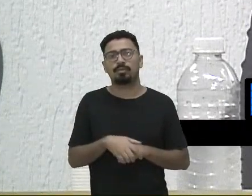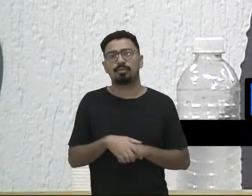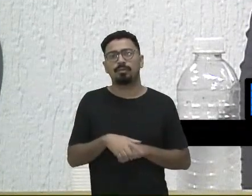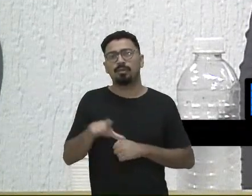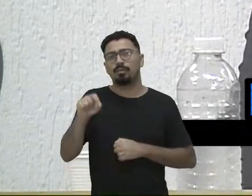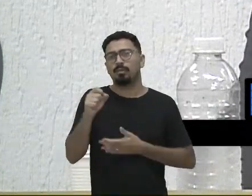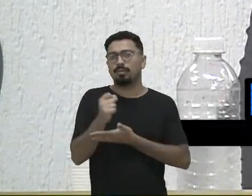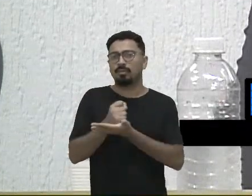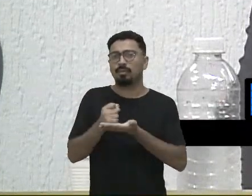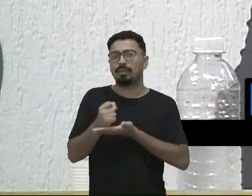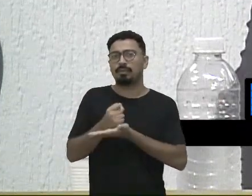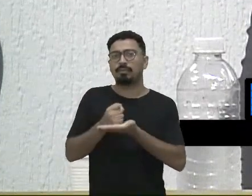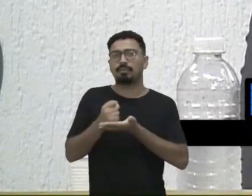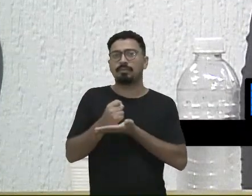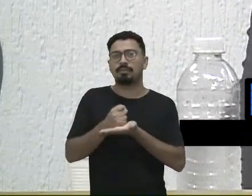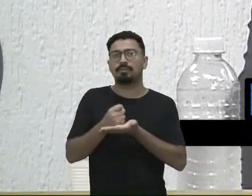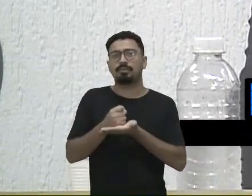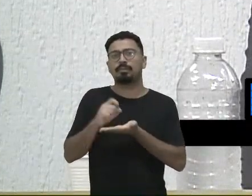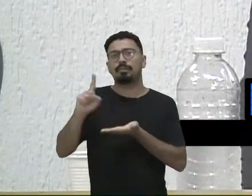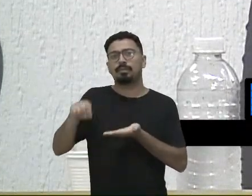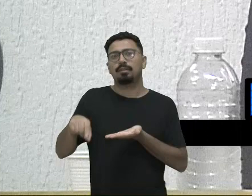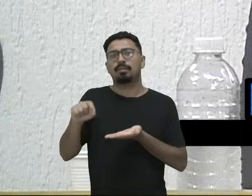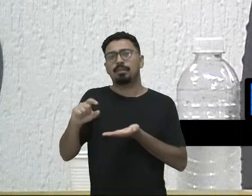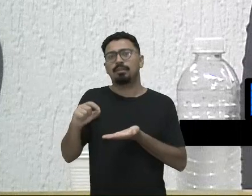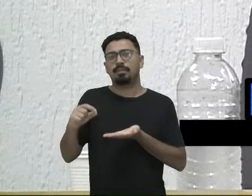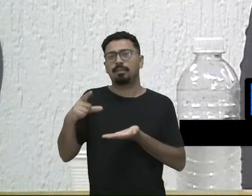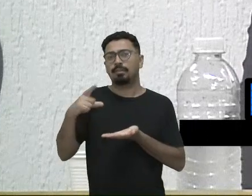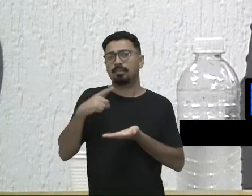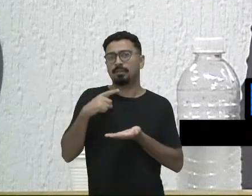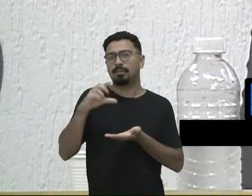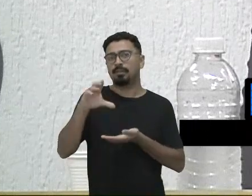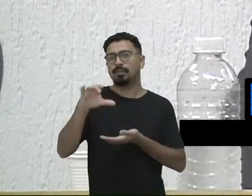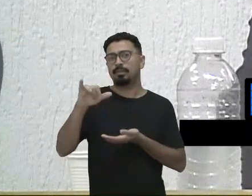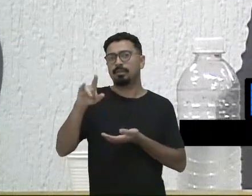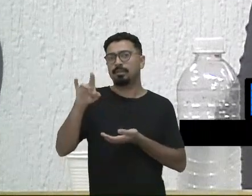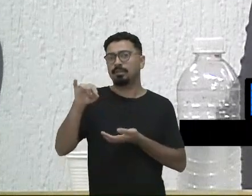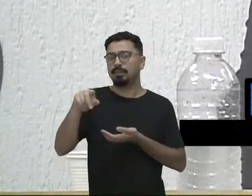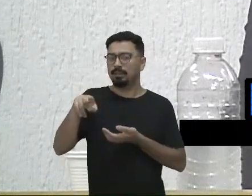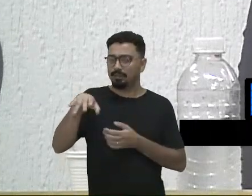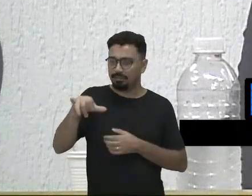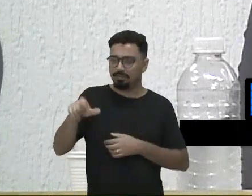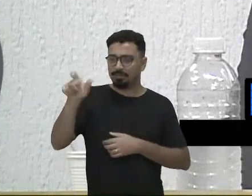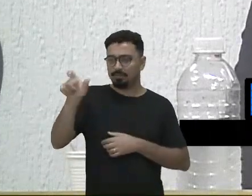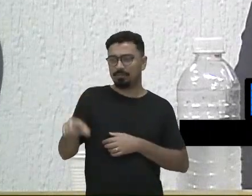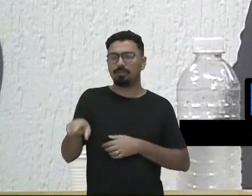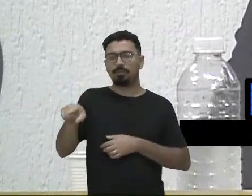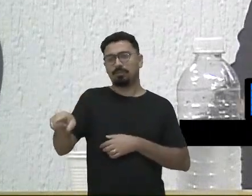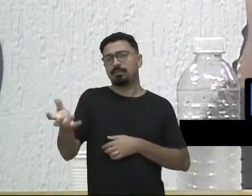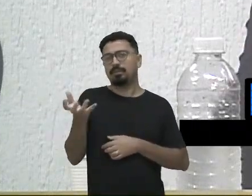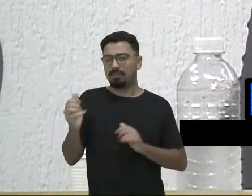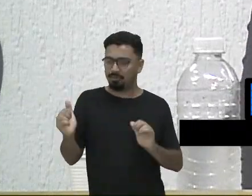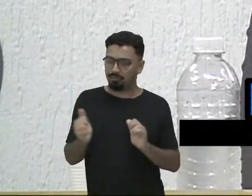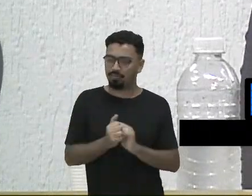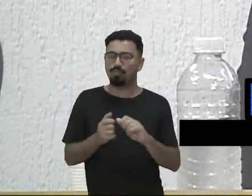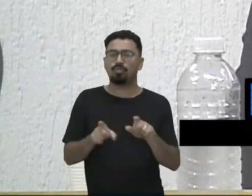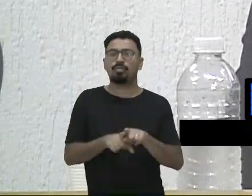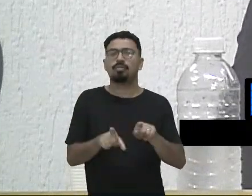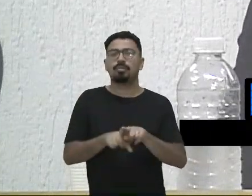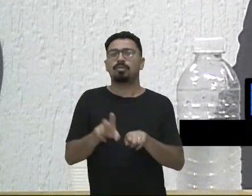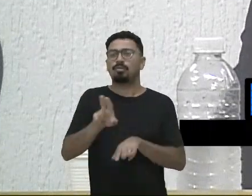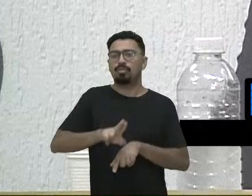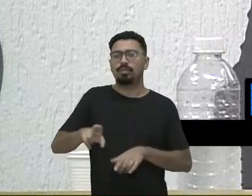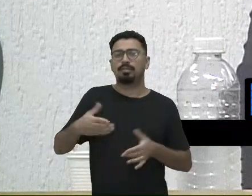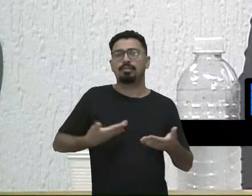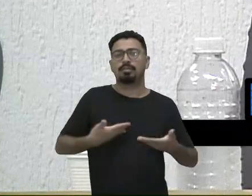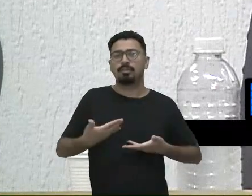básica, que é você exercer a cidadania daquele indivíduo, daquela indivídua que quer estar ali, utilizando daquele serviço,